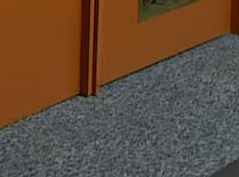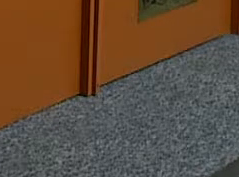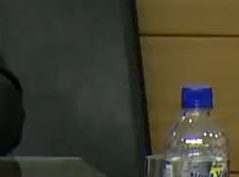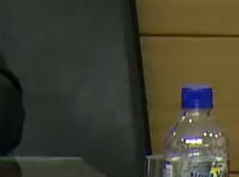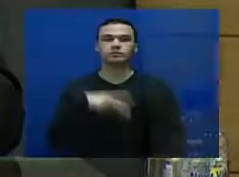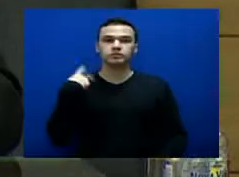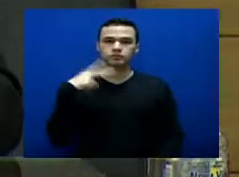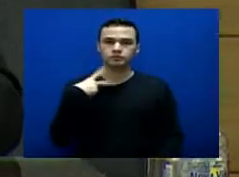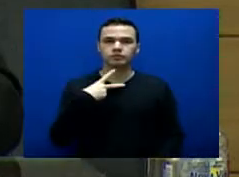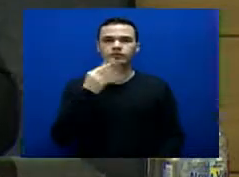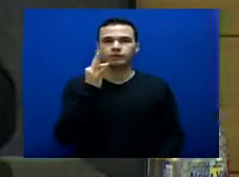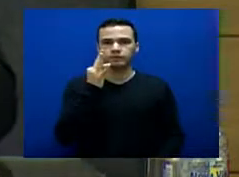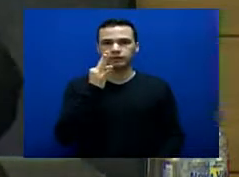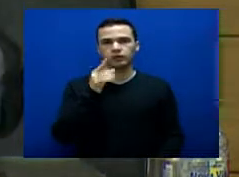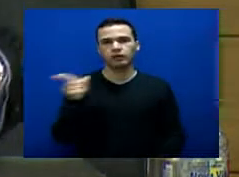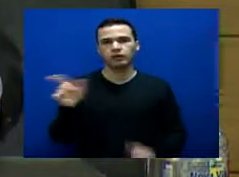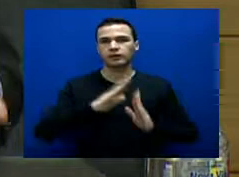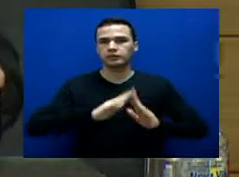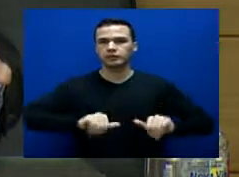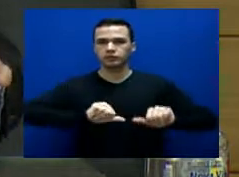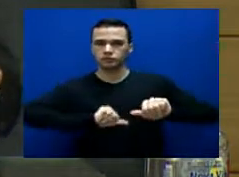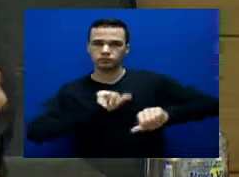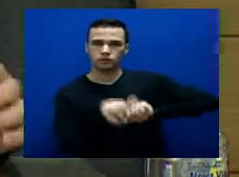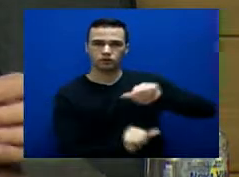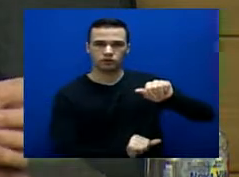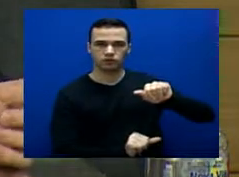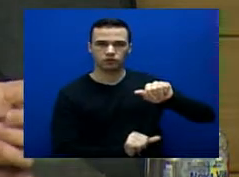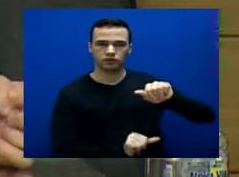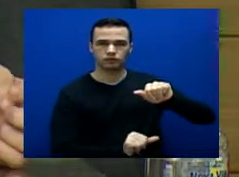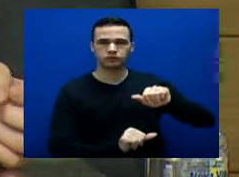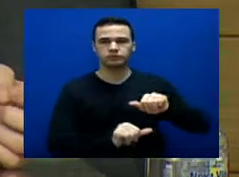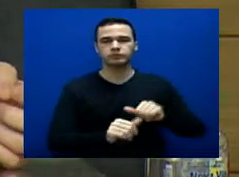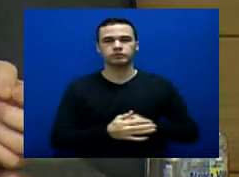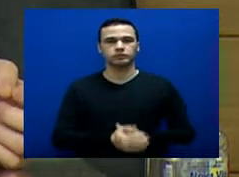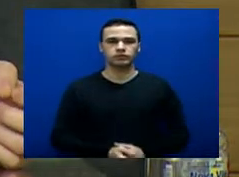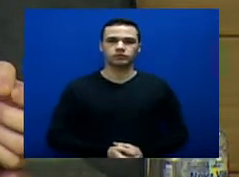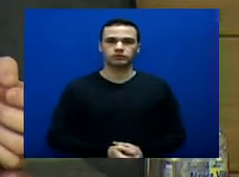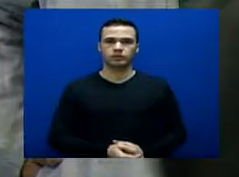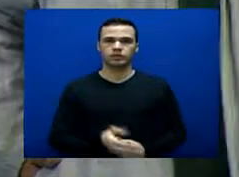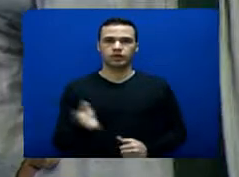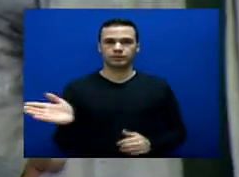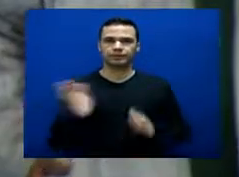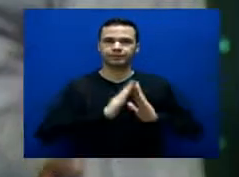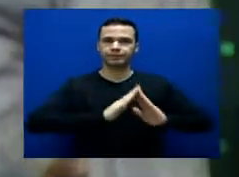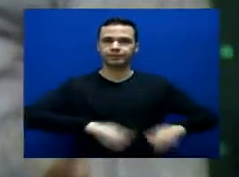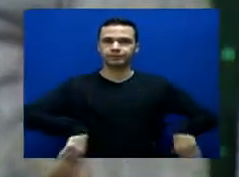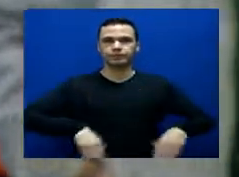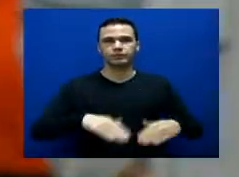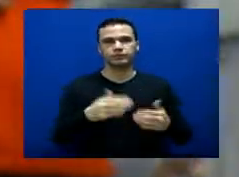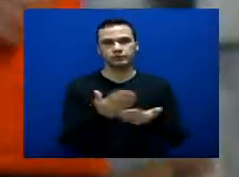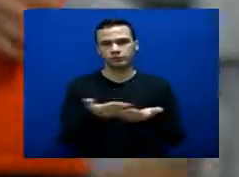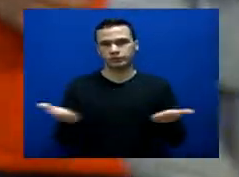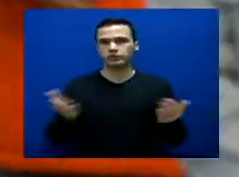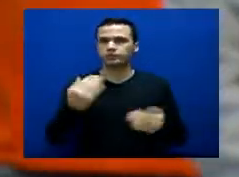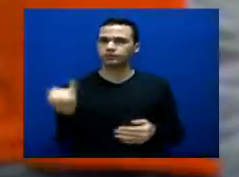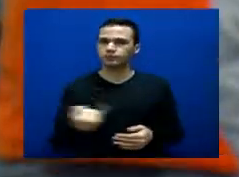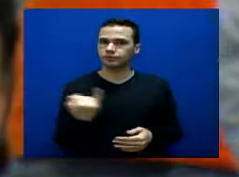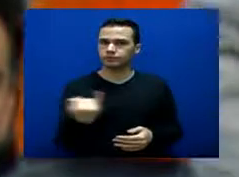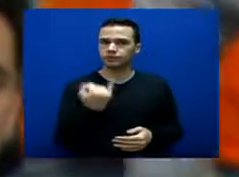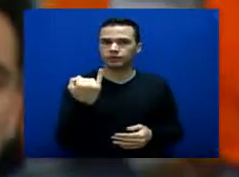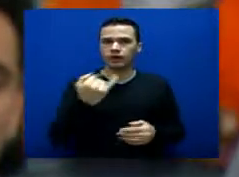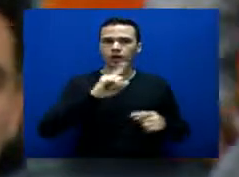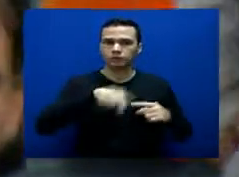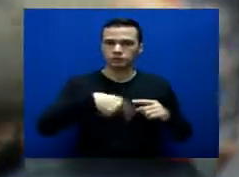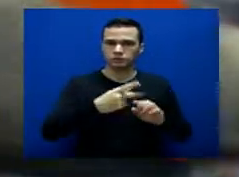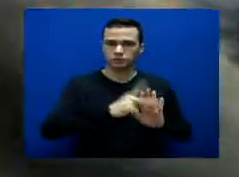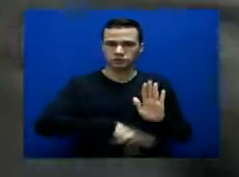O vereador Fernando Dini pede a inversão de pauta. Presidente, eu peço em virtude da importância do